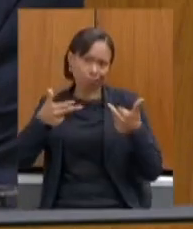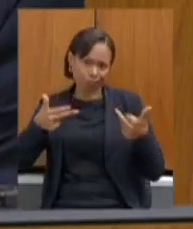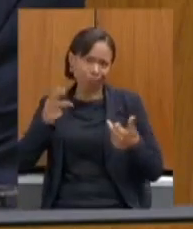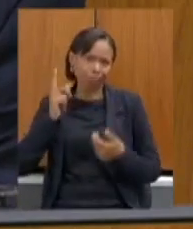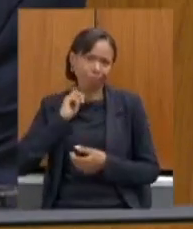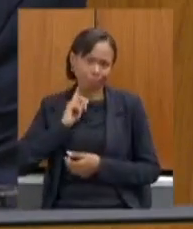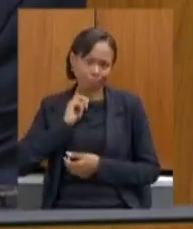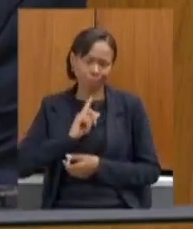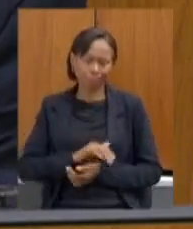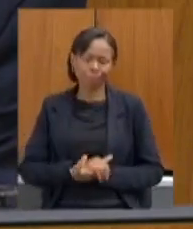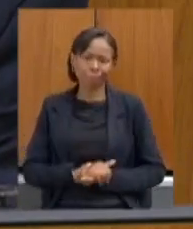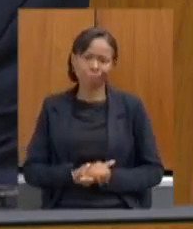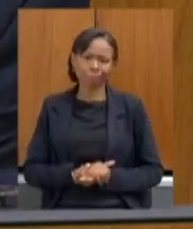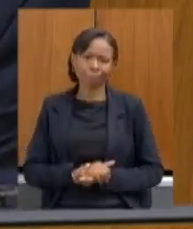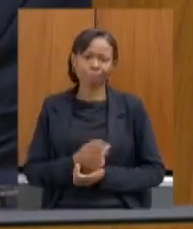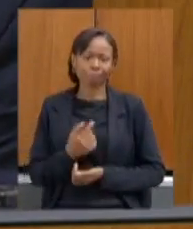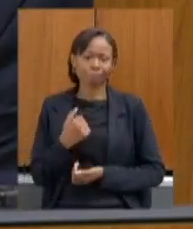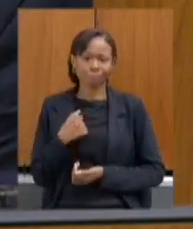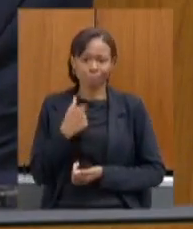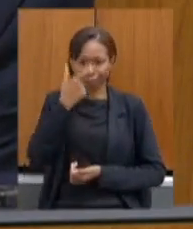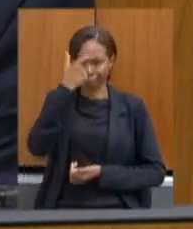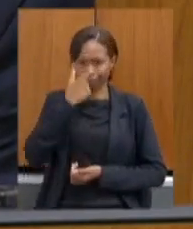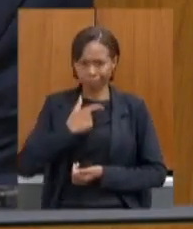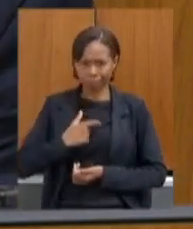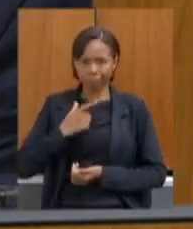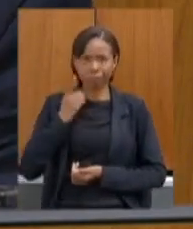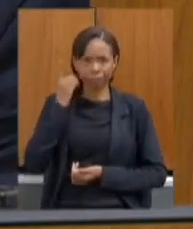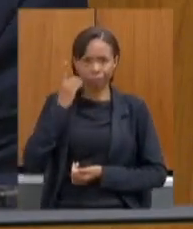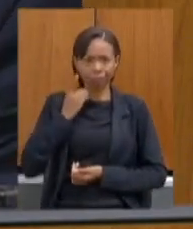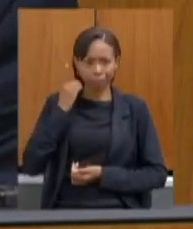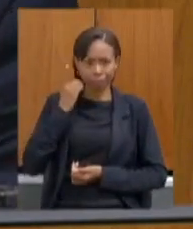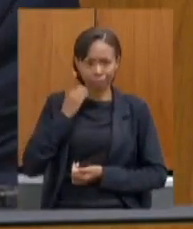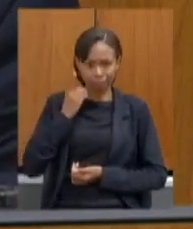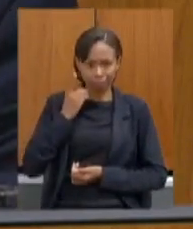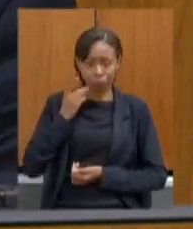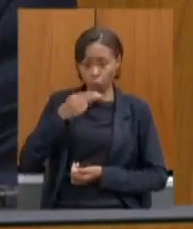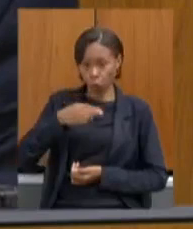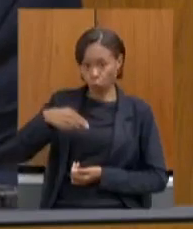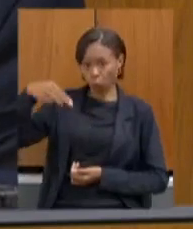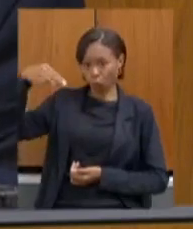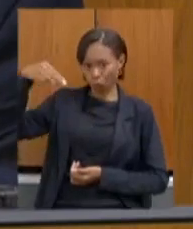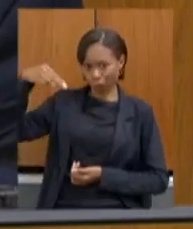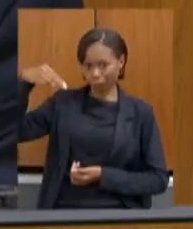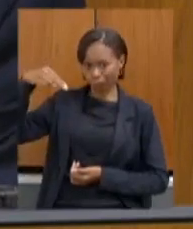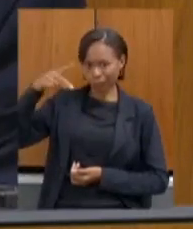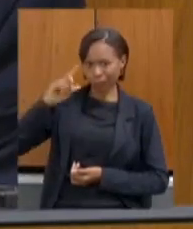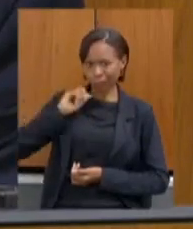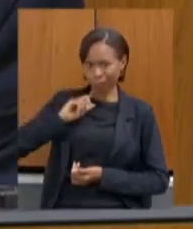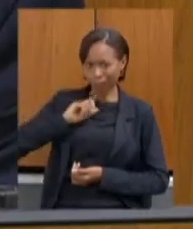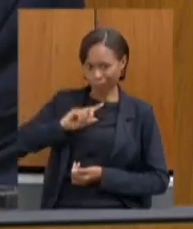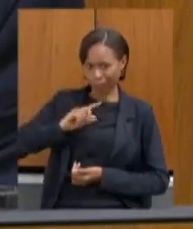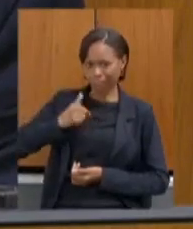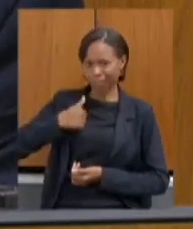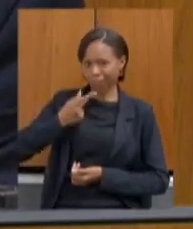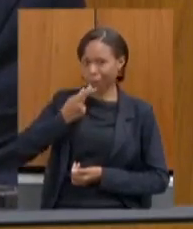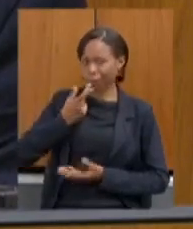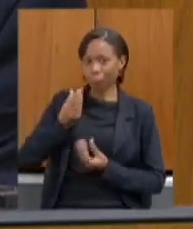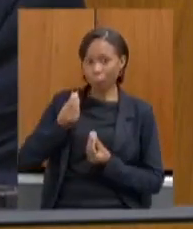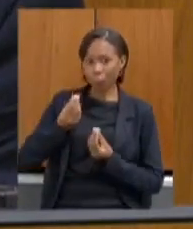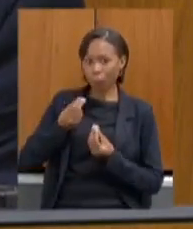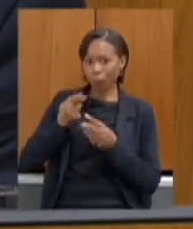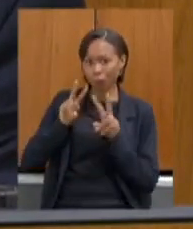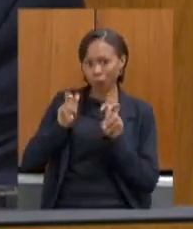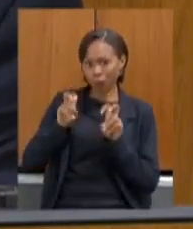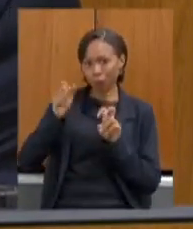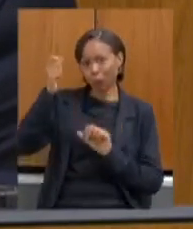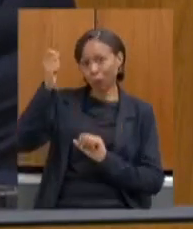Falando aqui, eu sou um deputado distrital do Norte de Minas, então, eu falo muito de sol, de água, e,